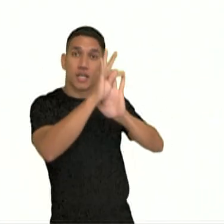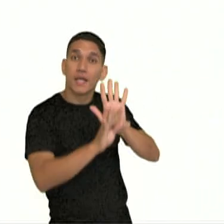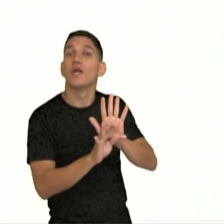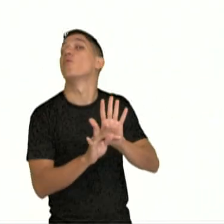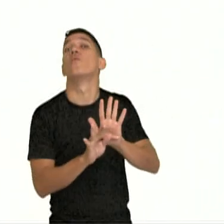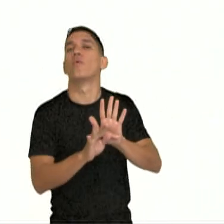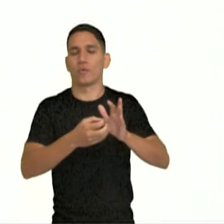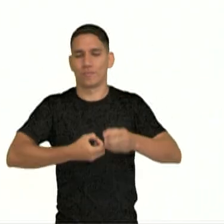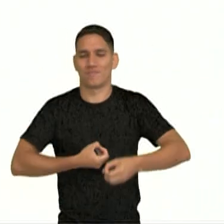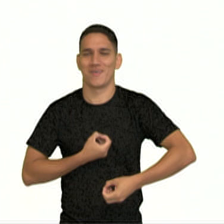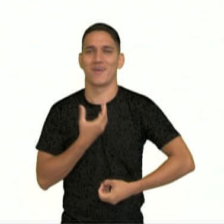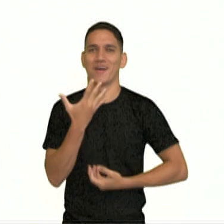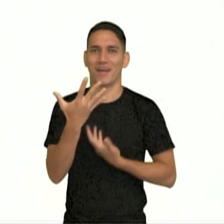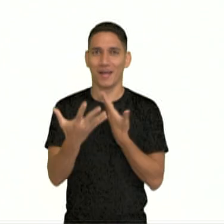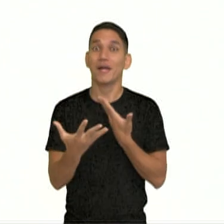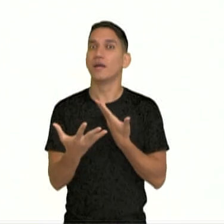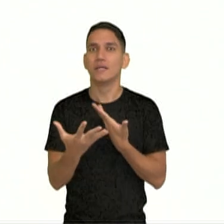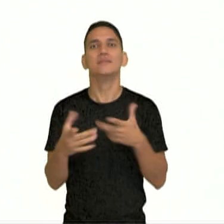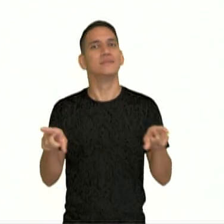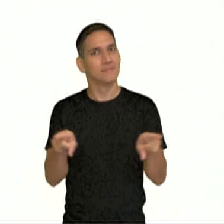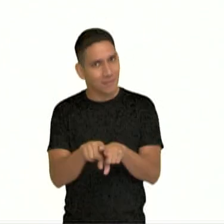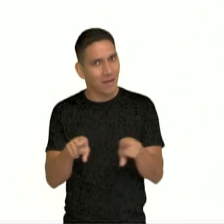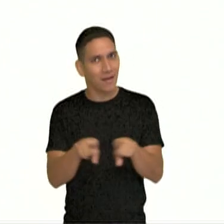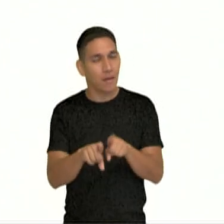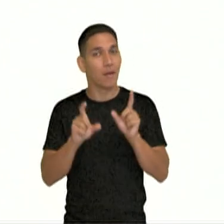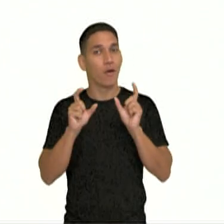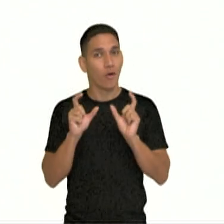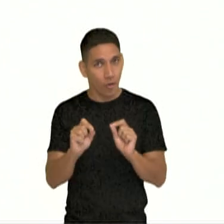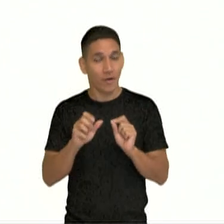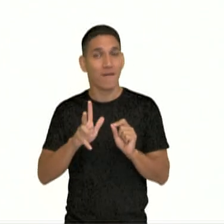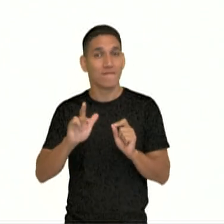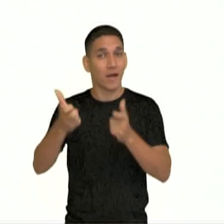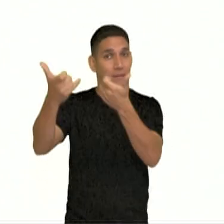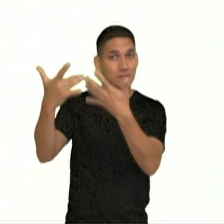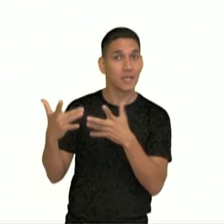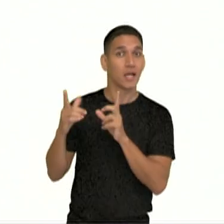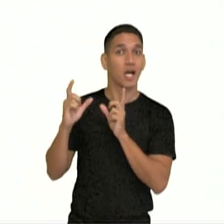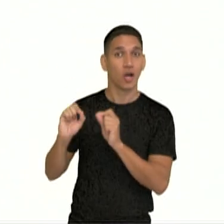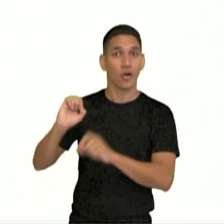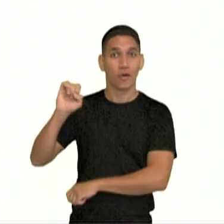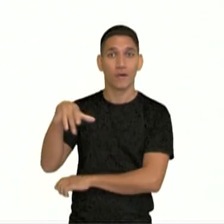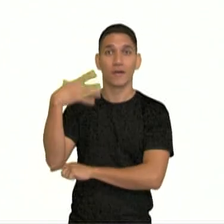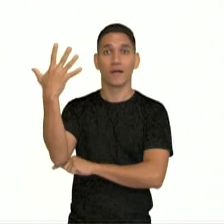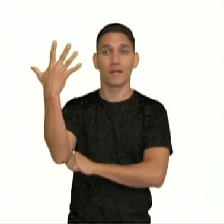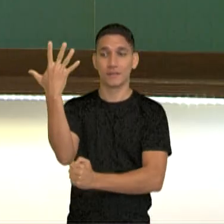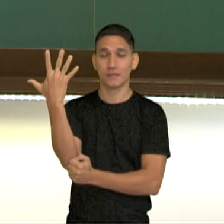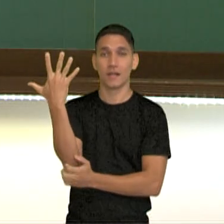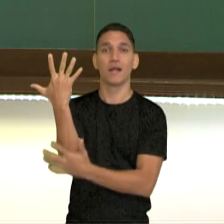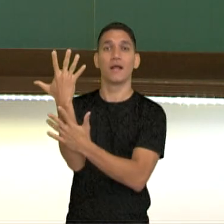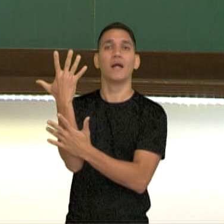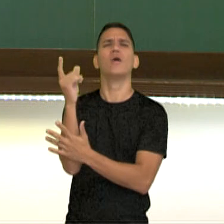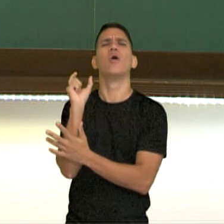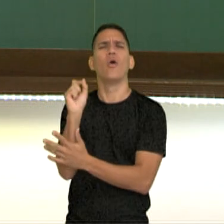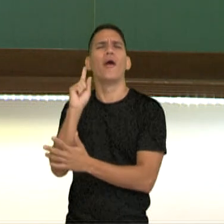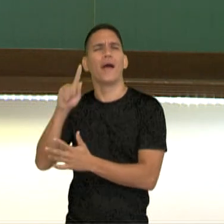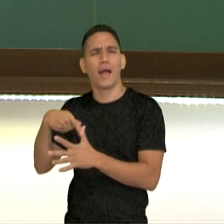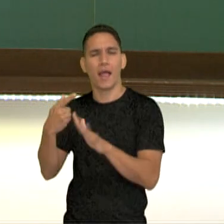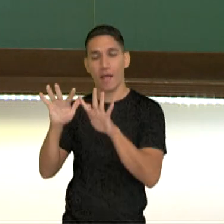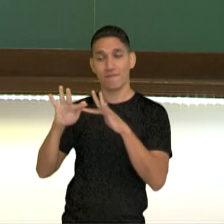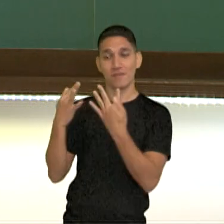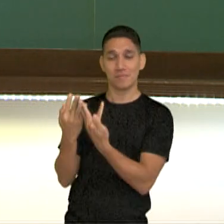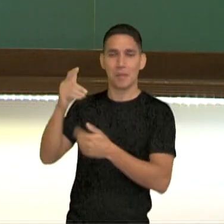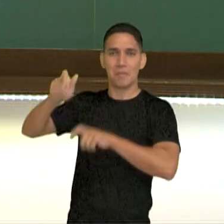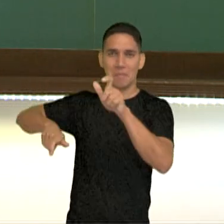poema. E junto com ele também vamos trabalhar com as family members, que são os membros